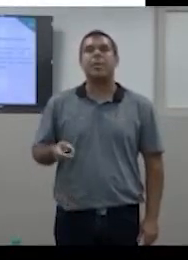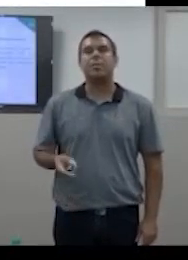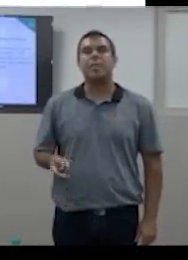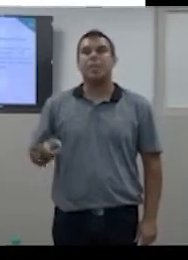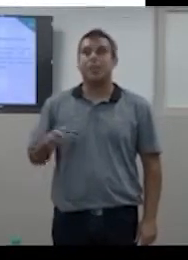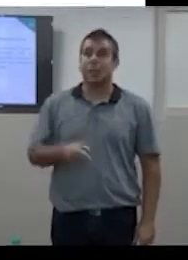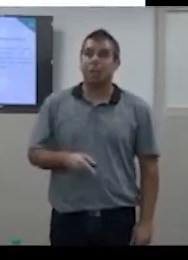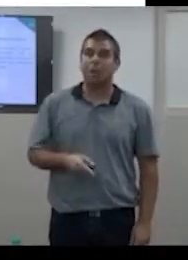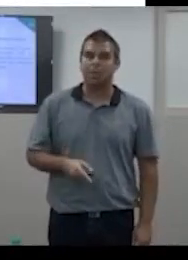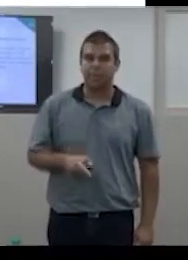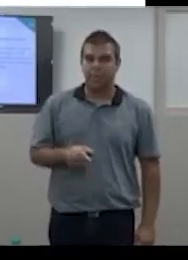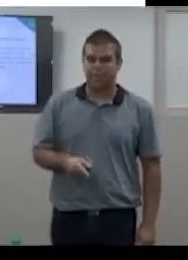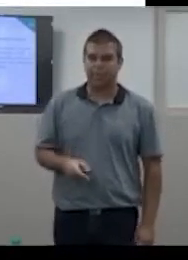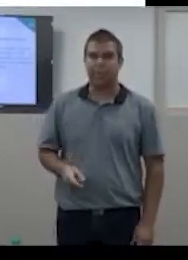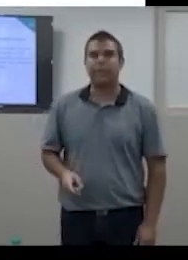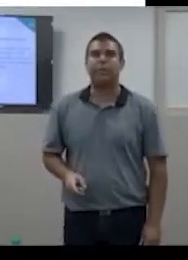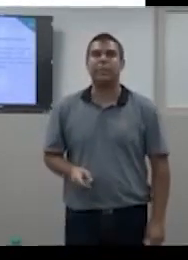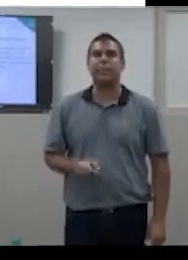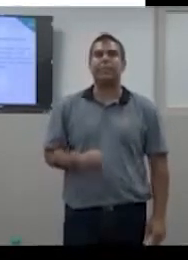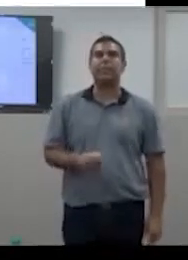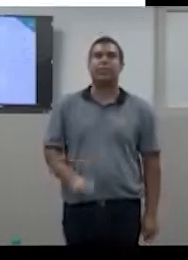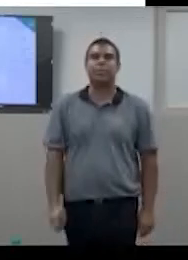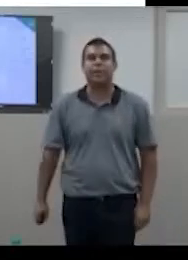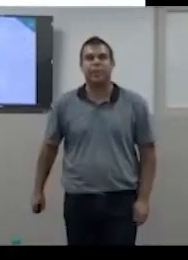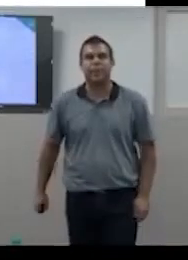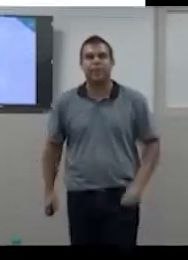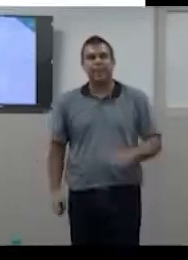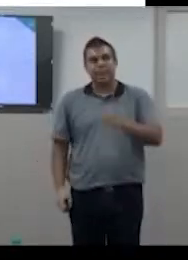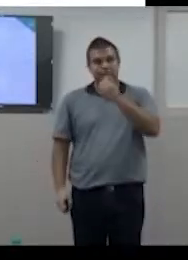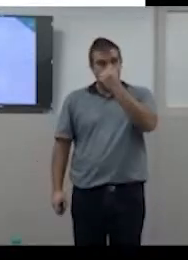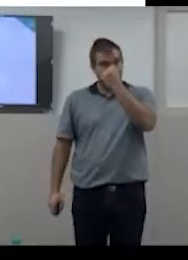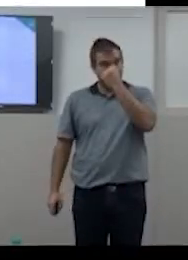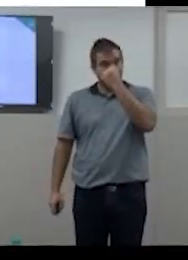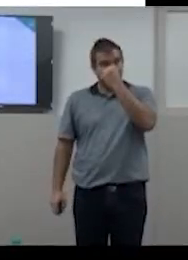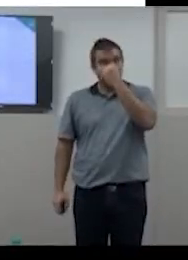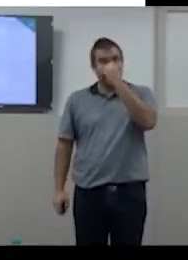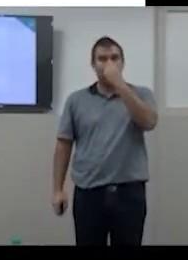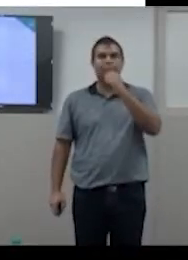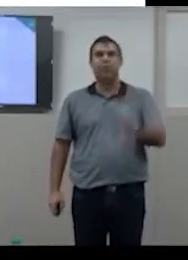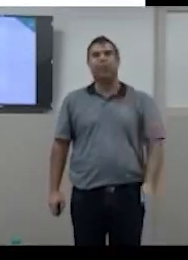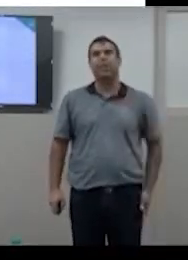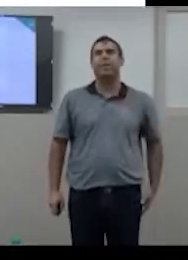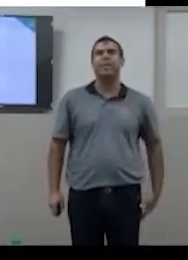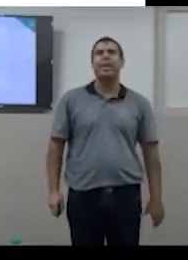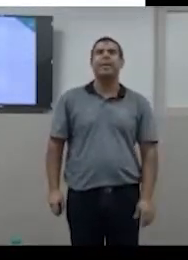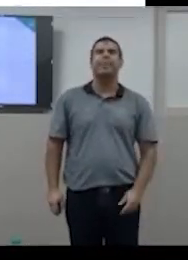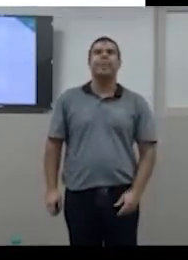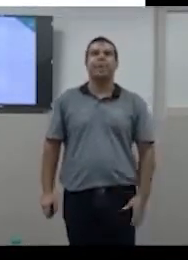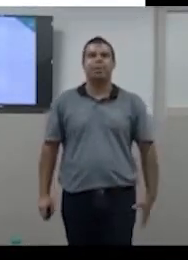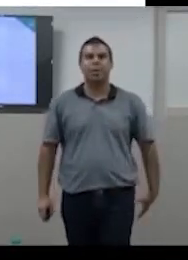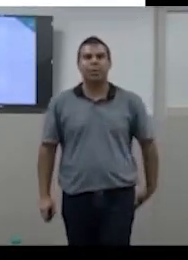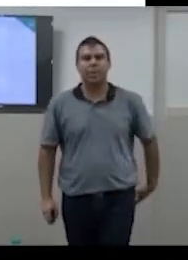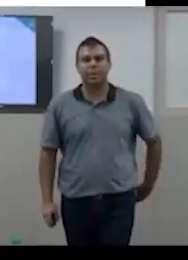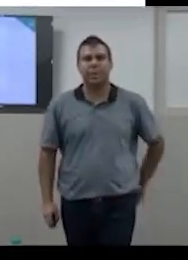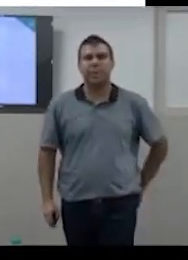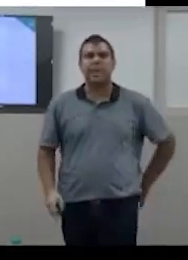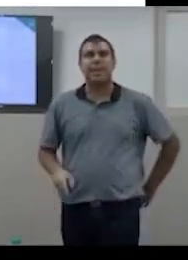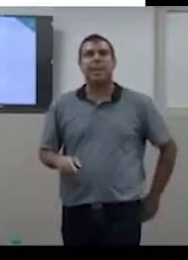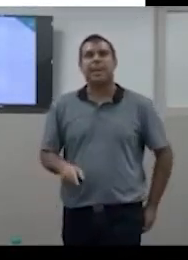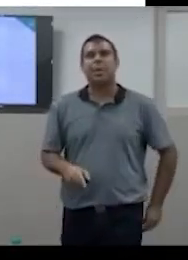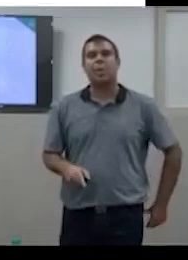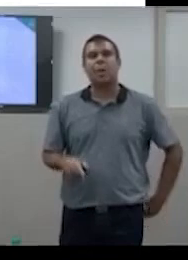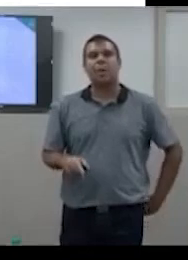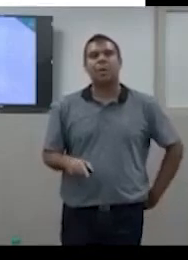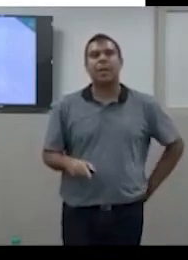trabalhando ali com uma base que ocorre mudanças, certo? Então, isso é a estruturação que temos ali. Bom, o que a gente vai ter como foco aqui também é a ideia do calor